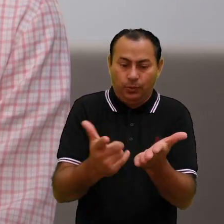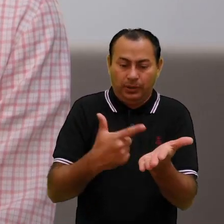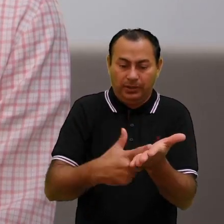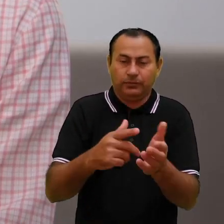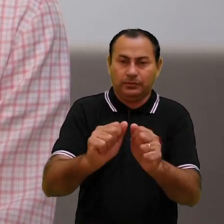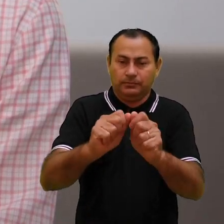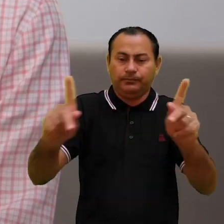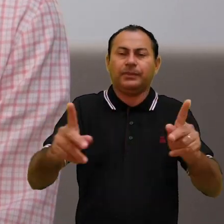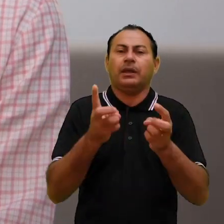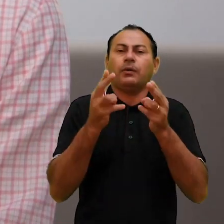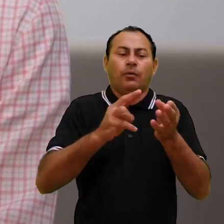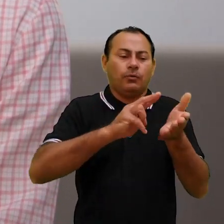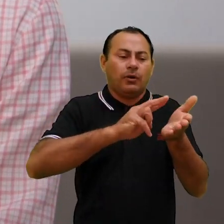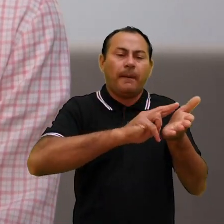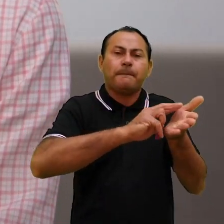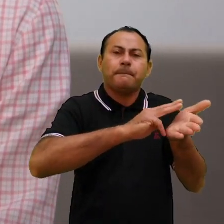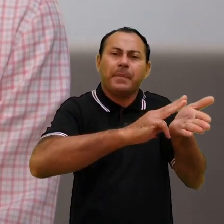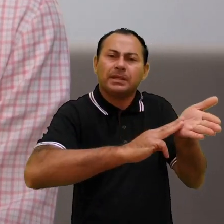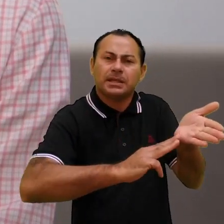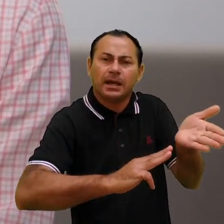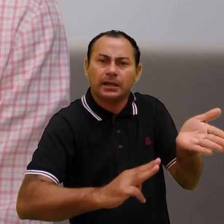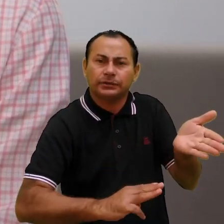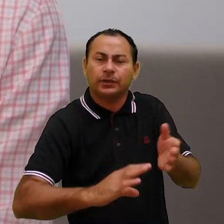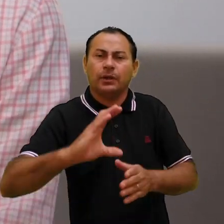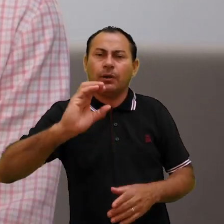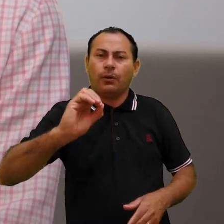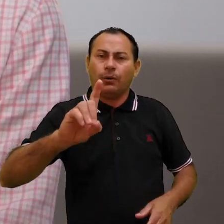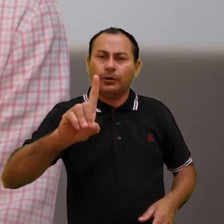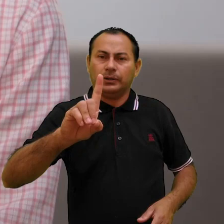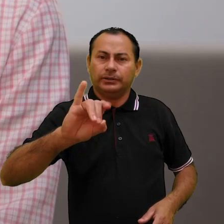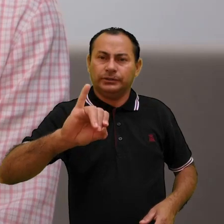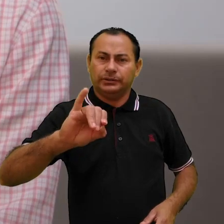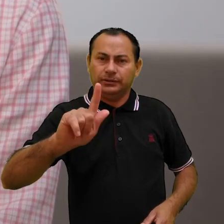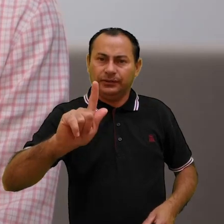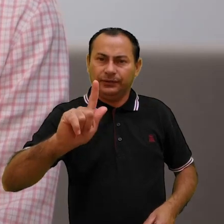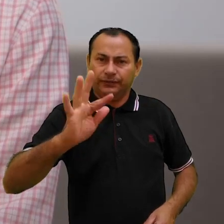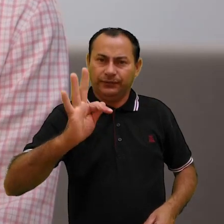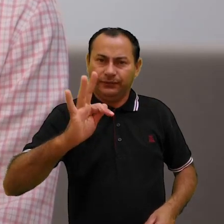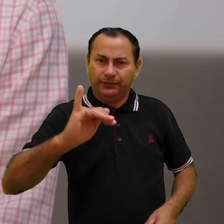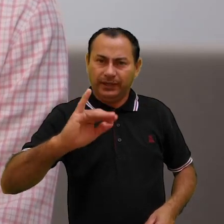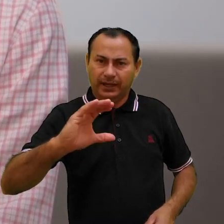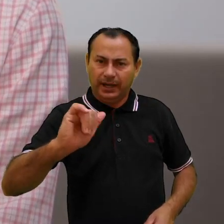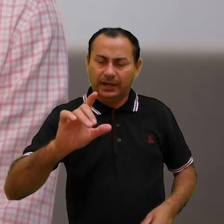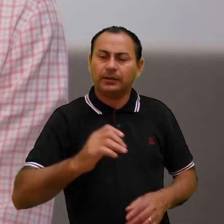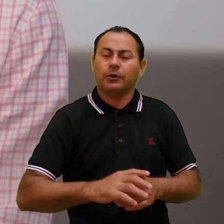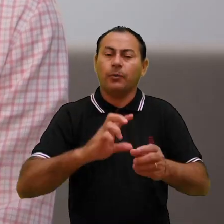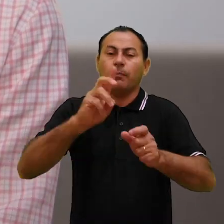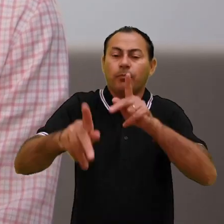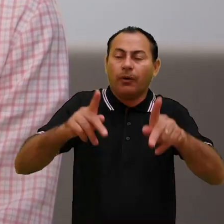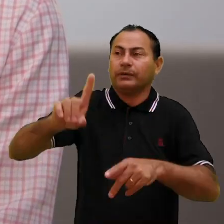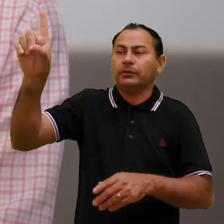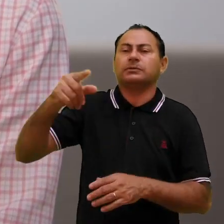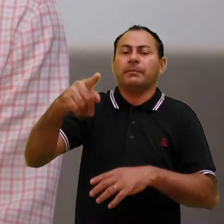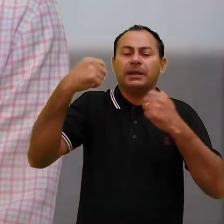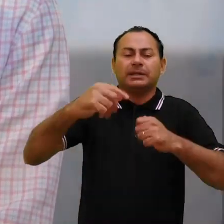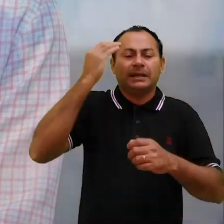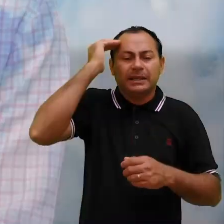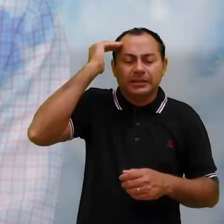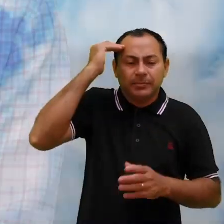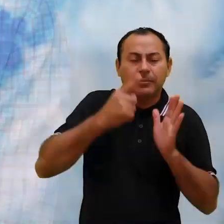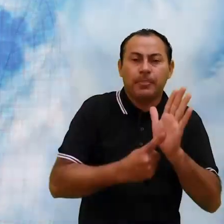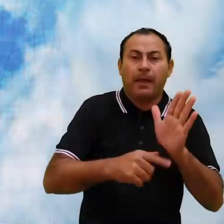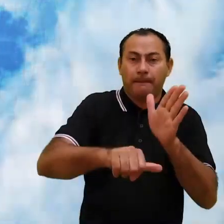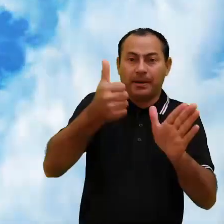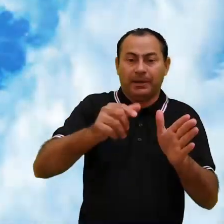se ele fosse uma mensagem codificada para o povo de Deus. Você vai precisar de algumas chaves para decodificá-la.